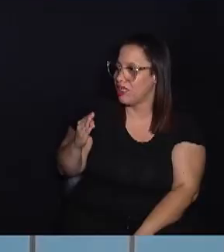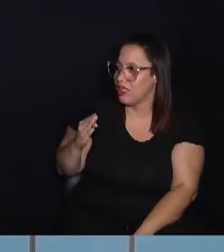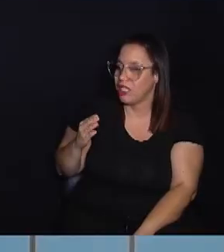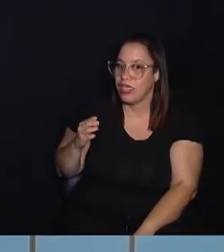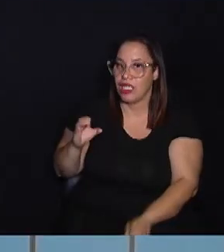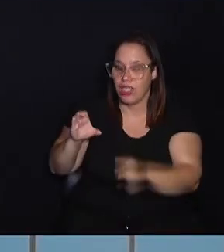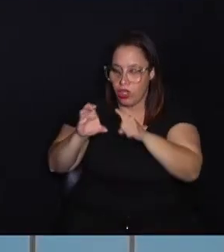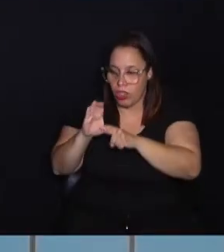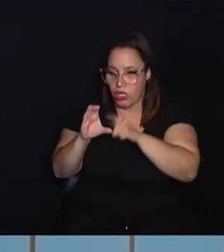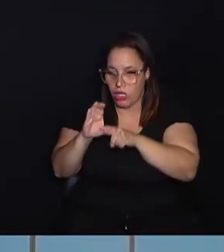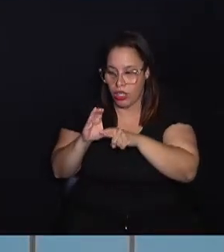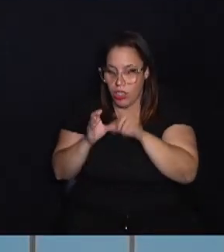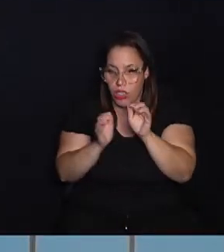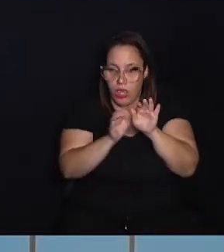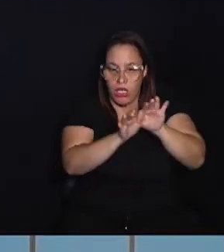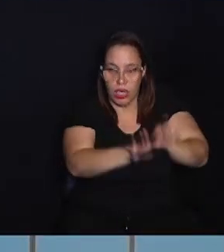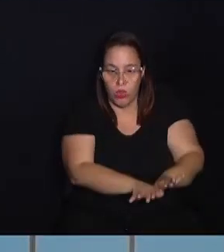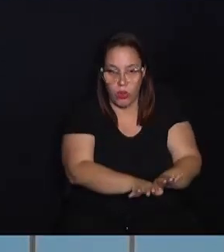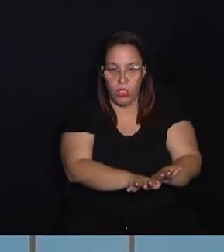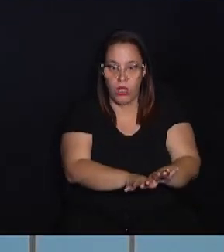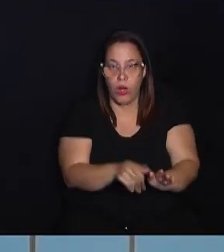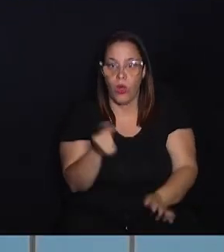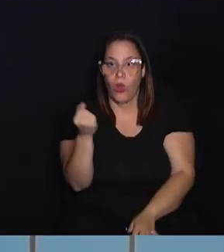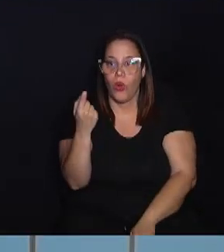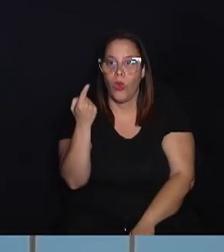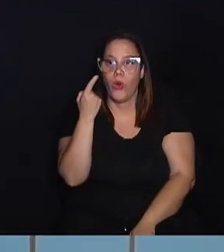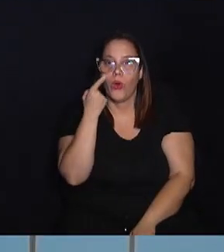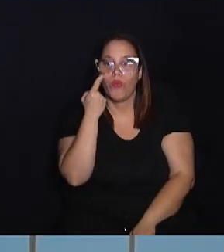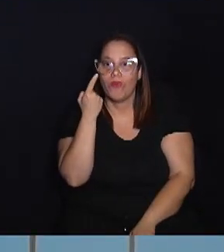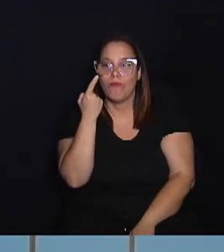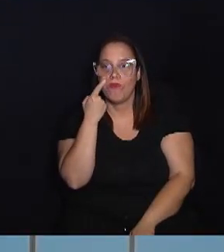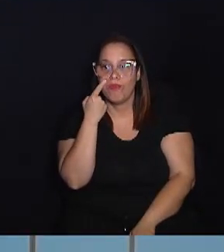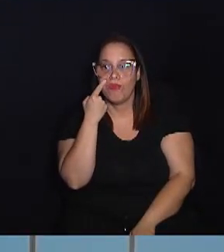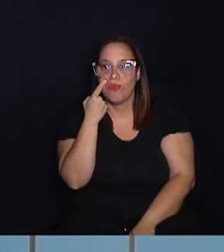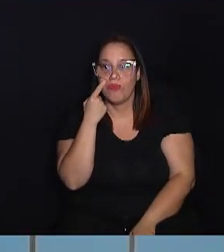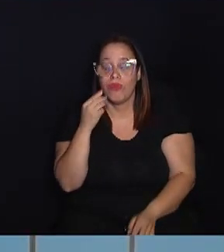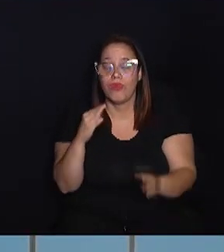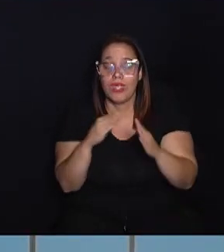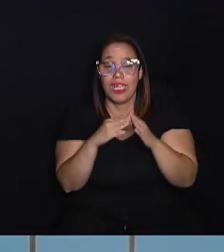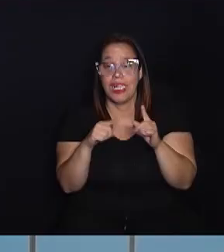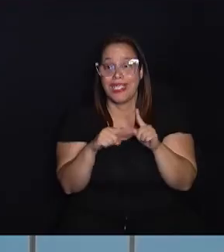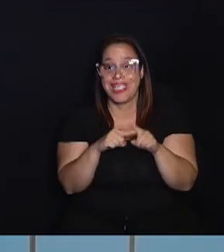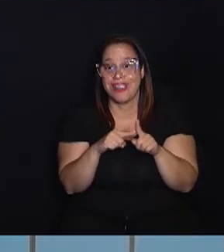dependentes químicos jogados na rua, o único olhar caridoso vinha das igrejas.